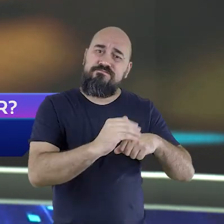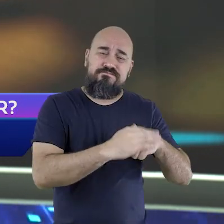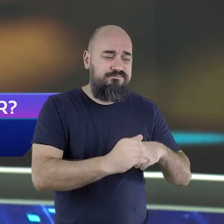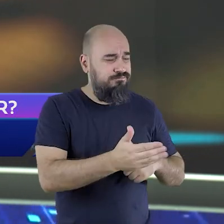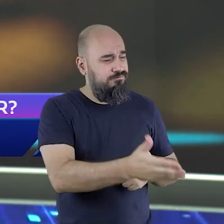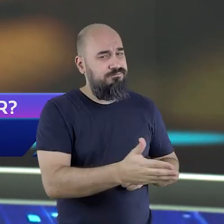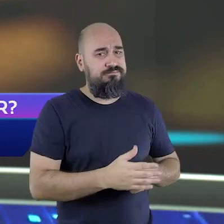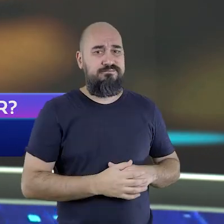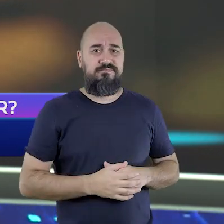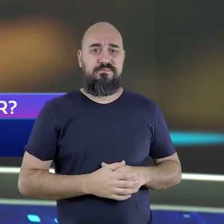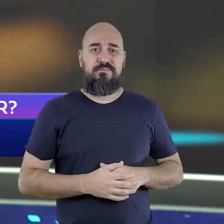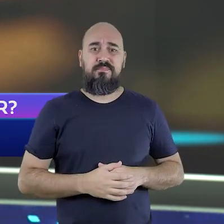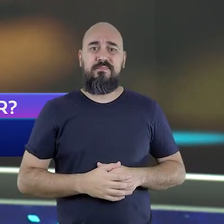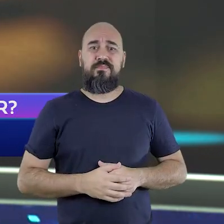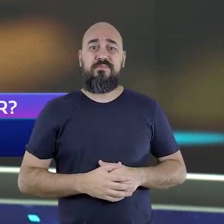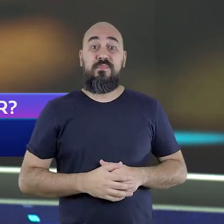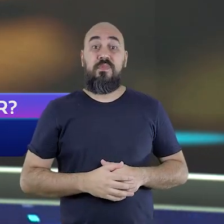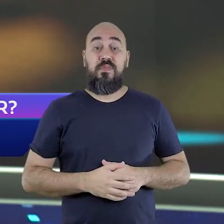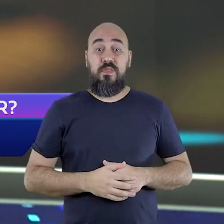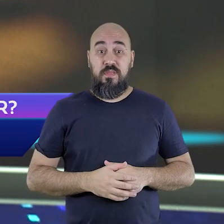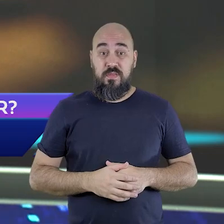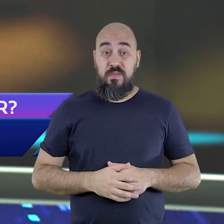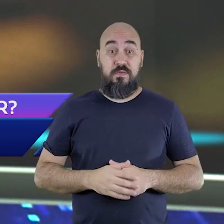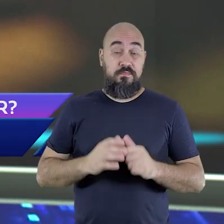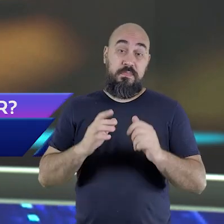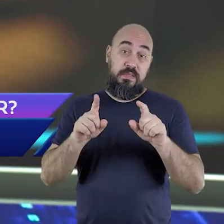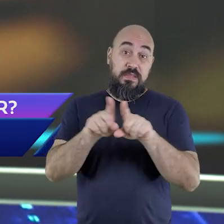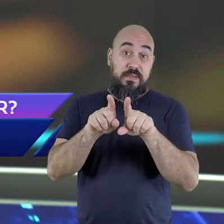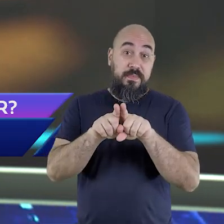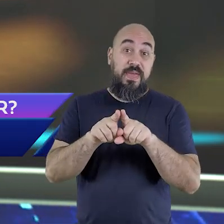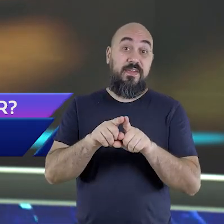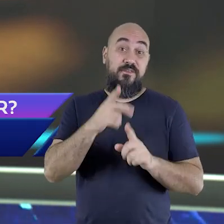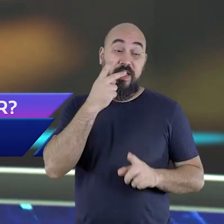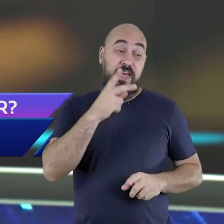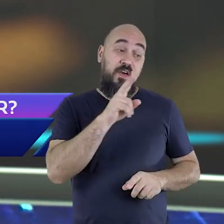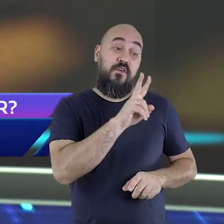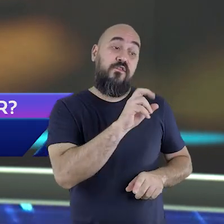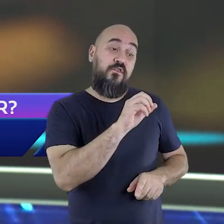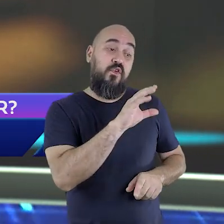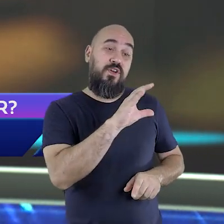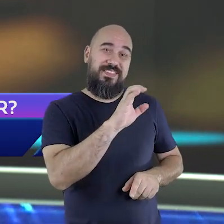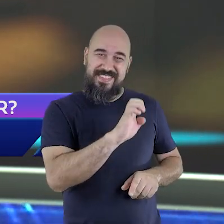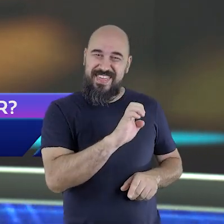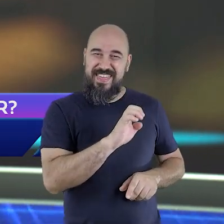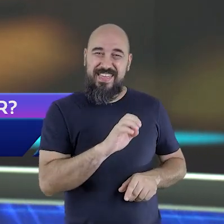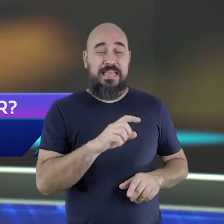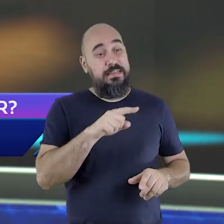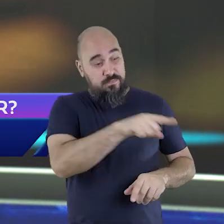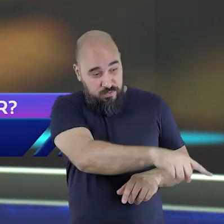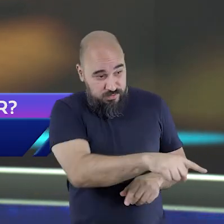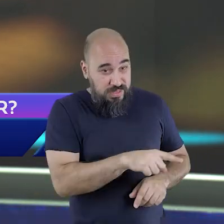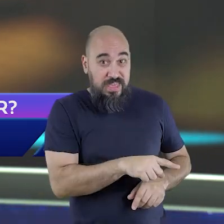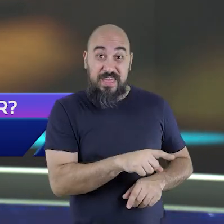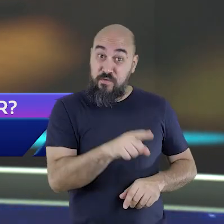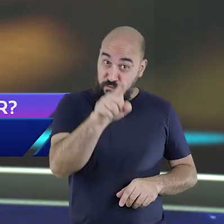Daniel aqui, mas o você do anjo também se refere a você que está me vendo, a nós que estamos